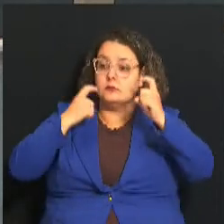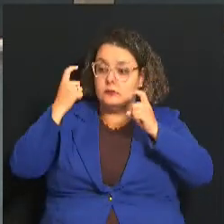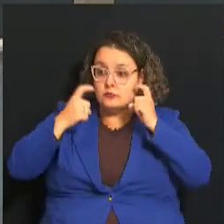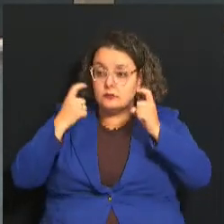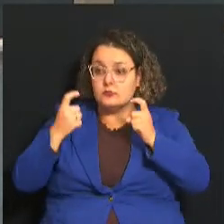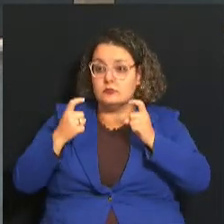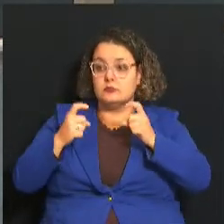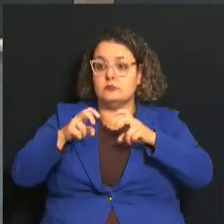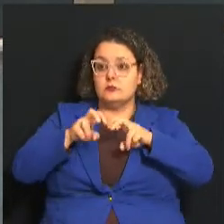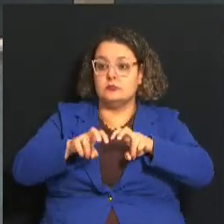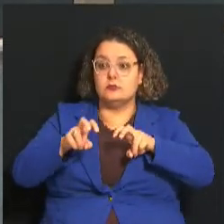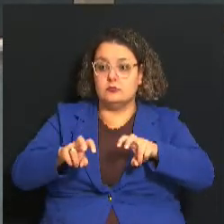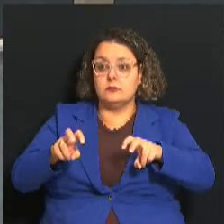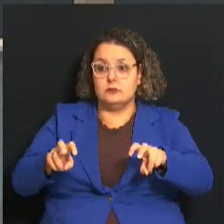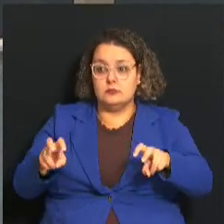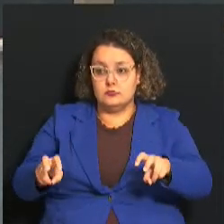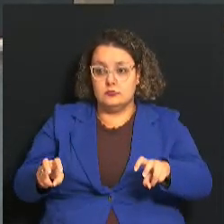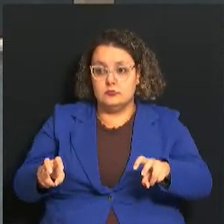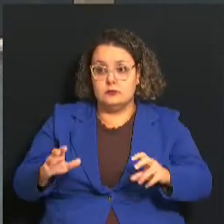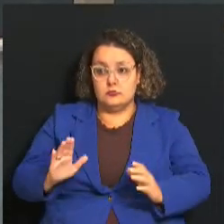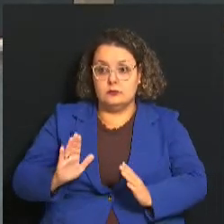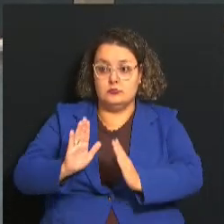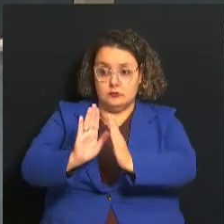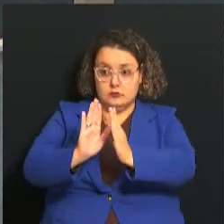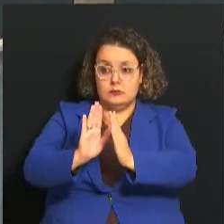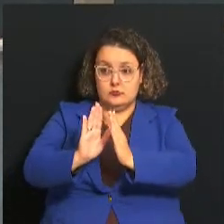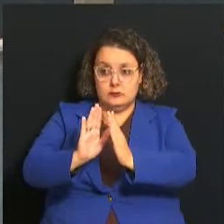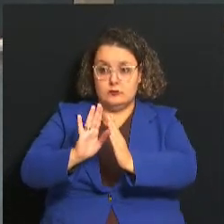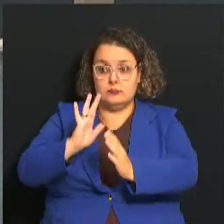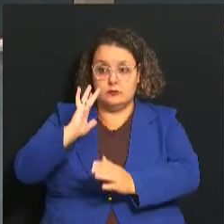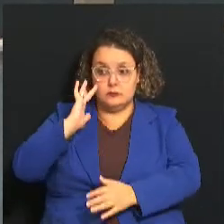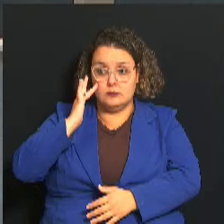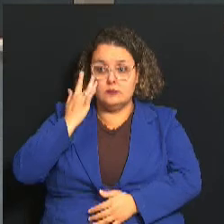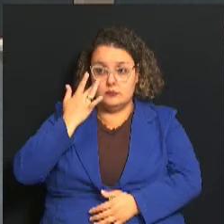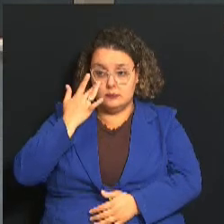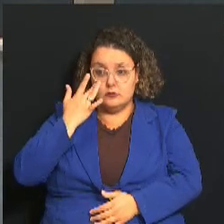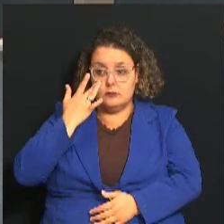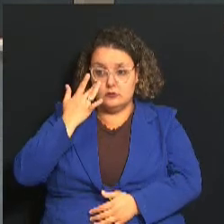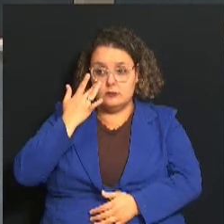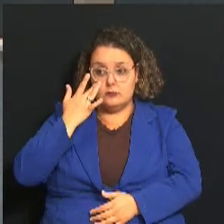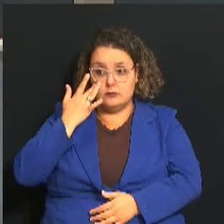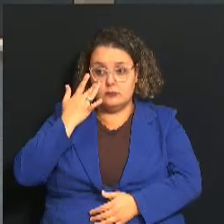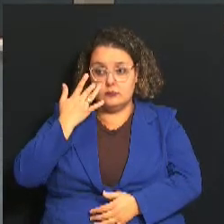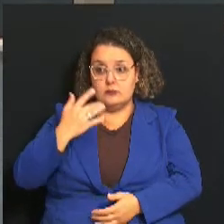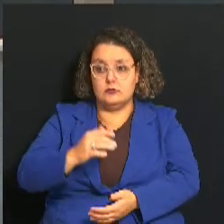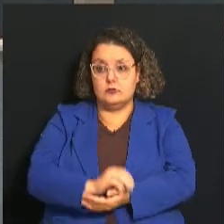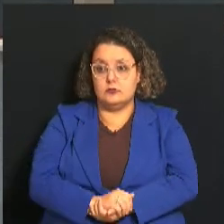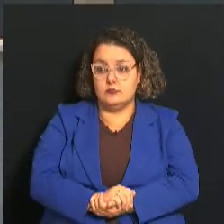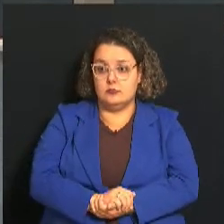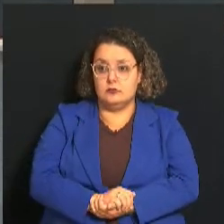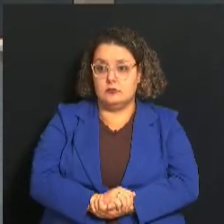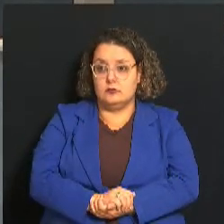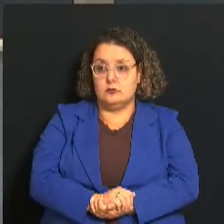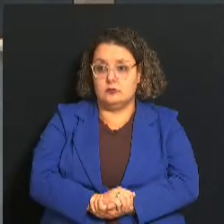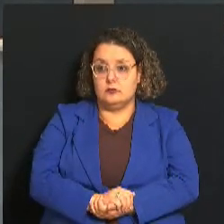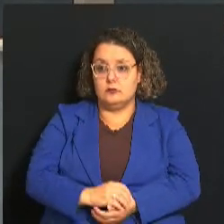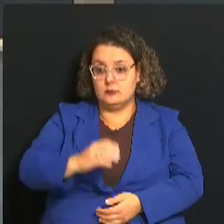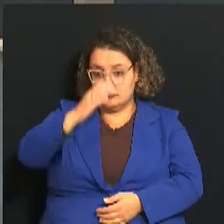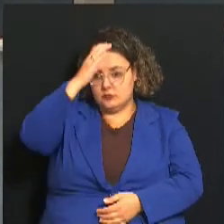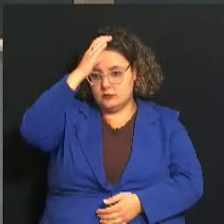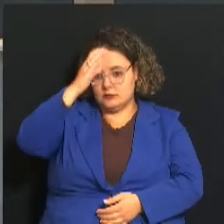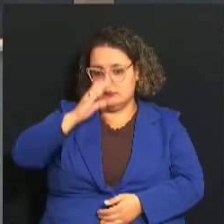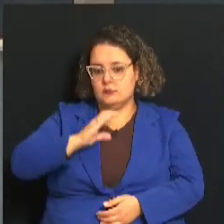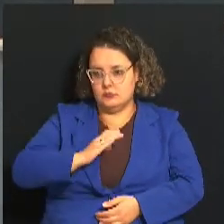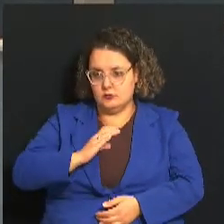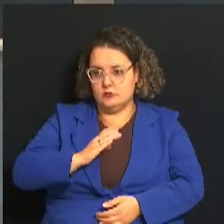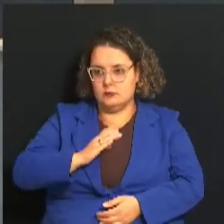composição dessa frente e acho que, como o cidadão, a gente tem que